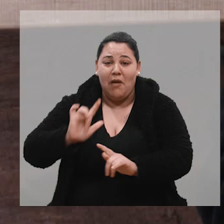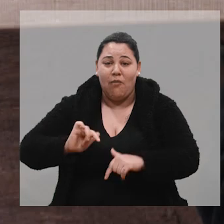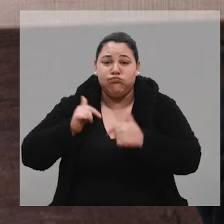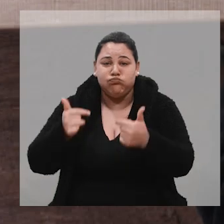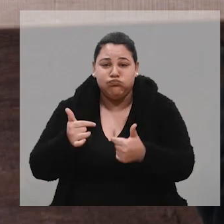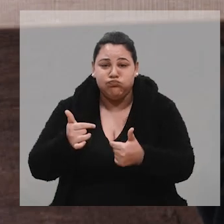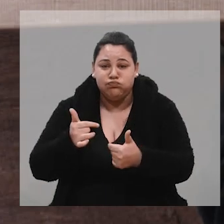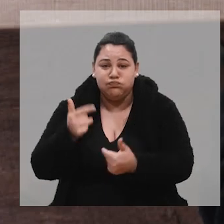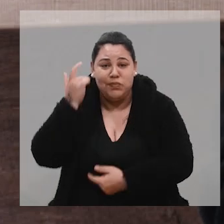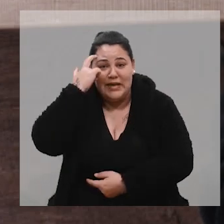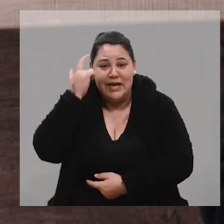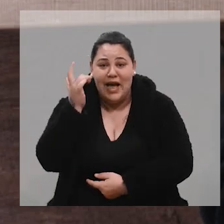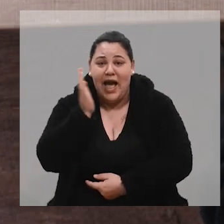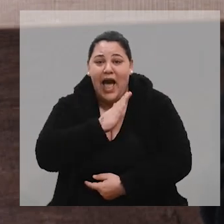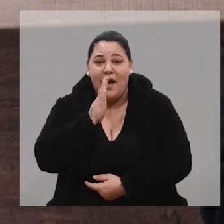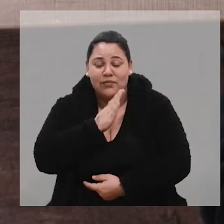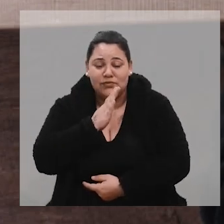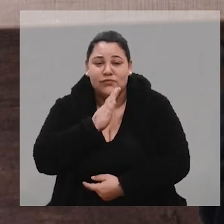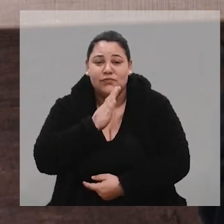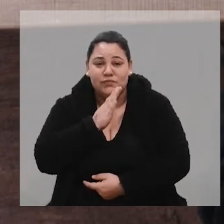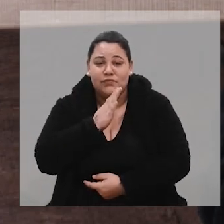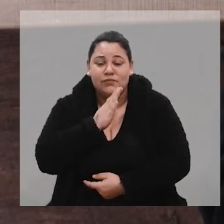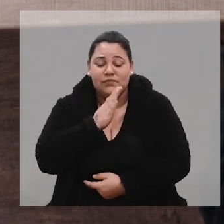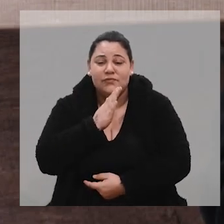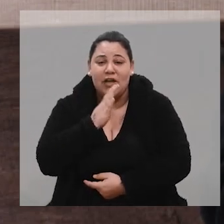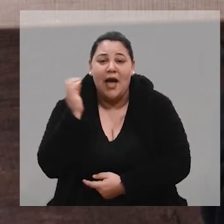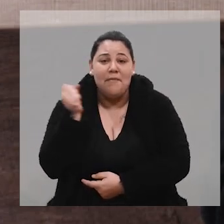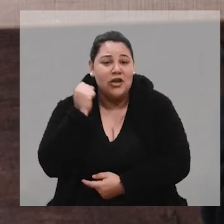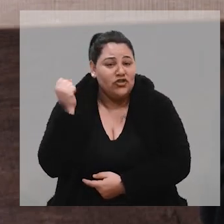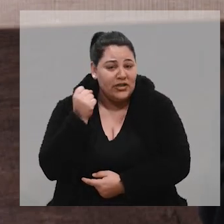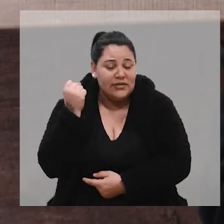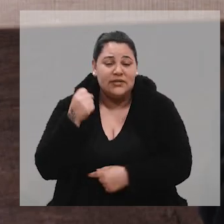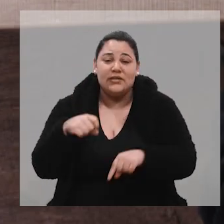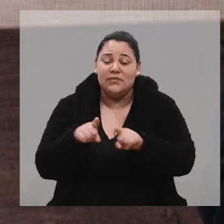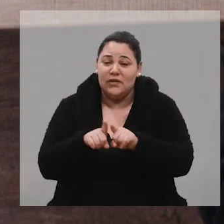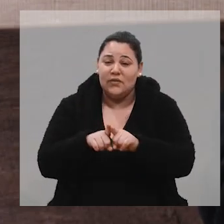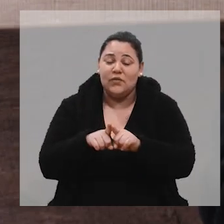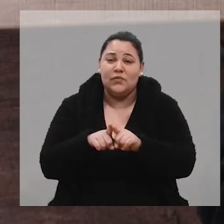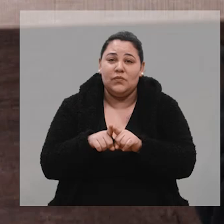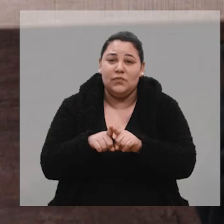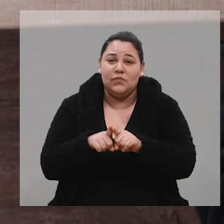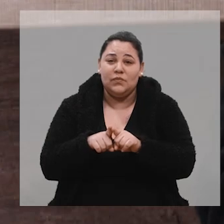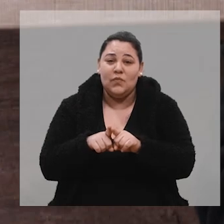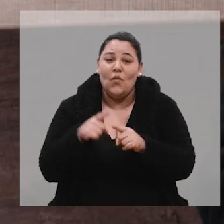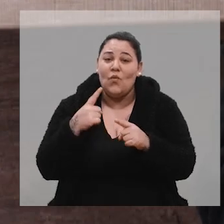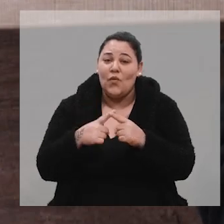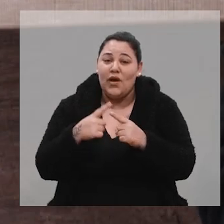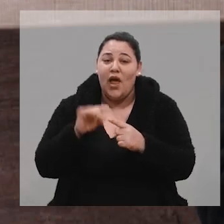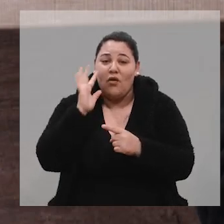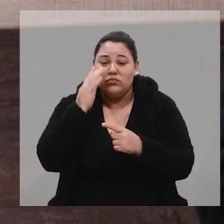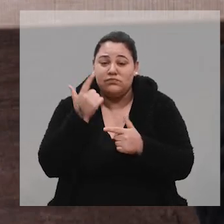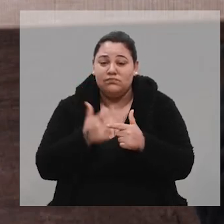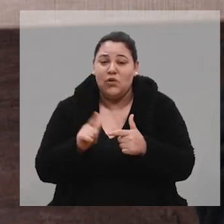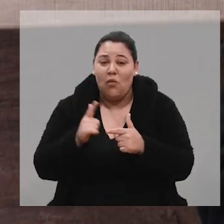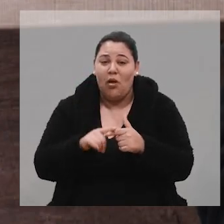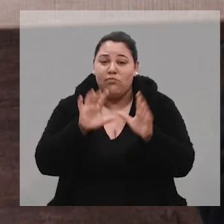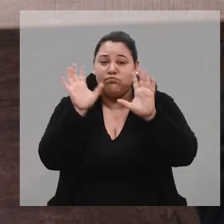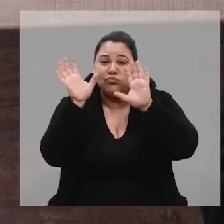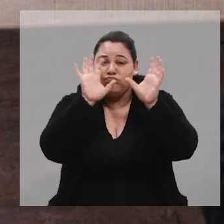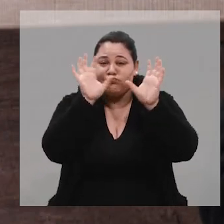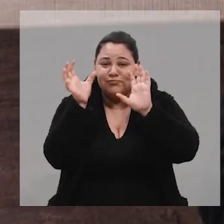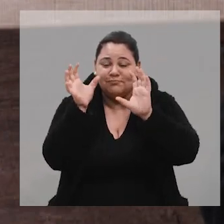tomar algumas decisões definitivas e emergenciais devidamente à situação climática que cada